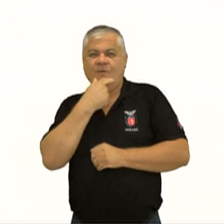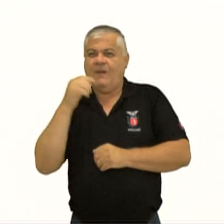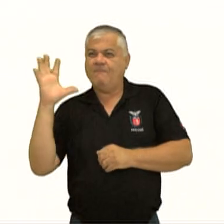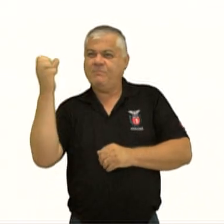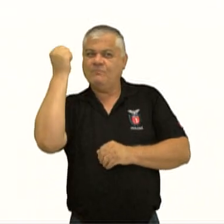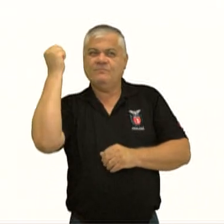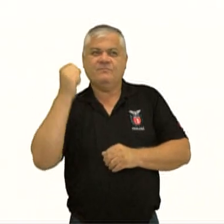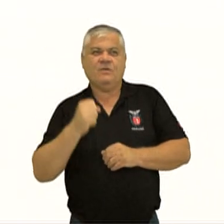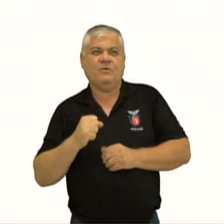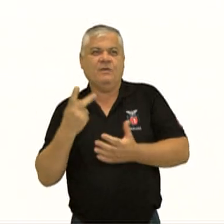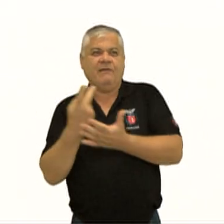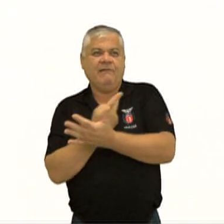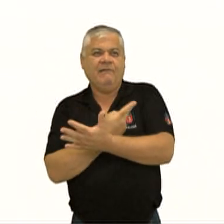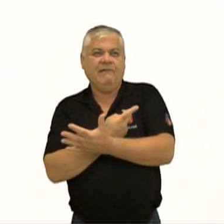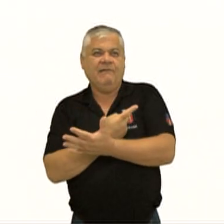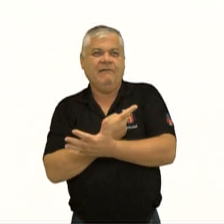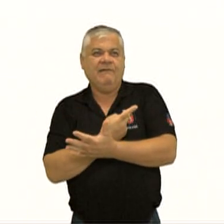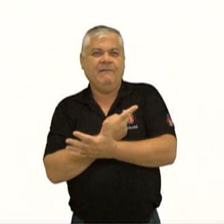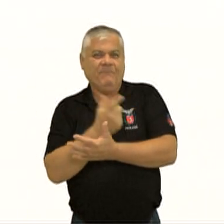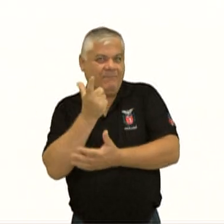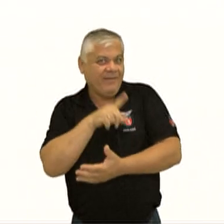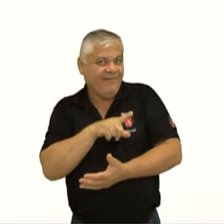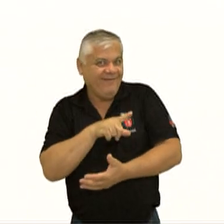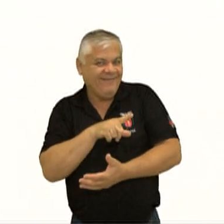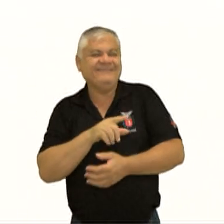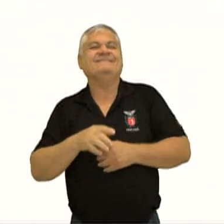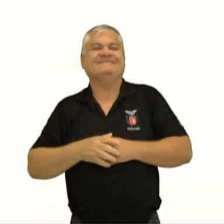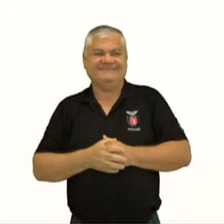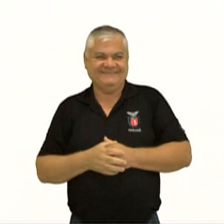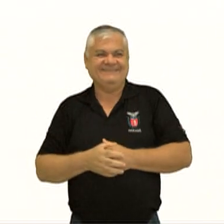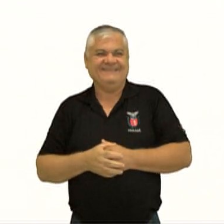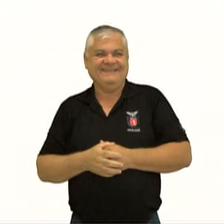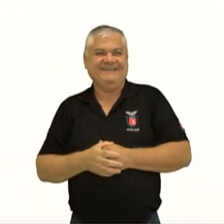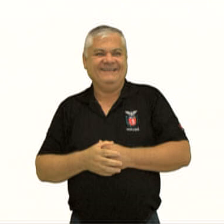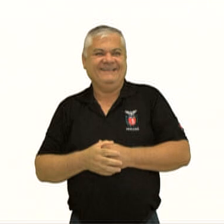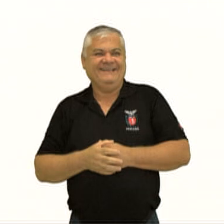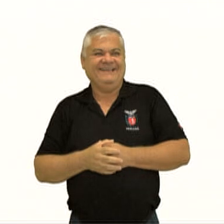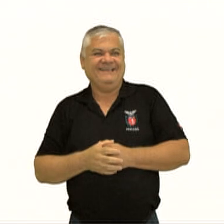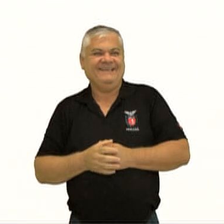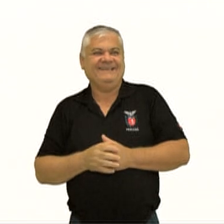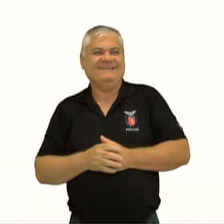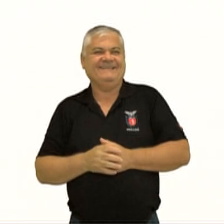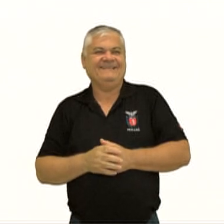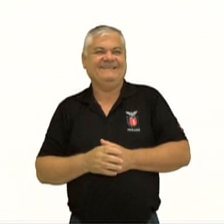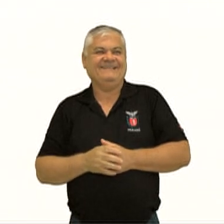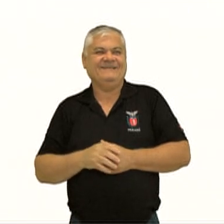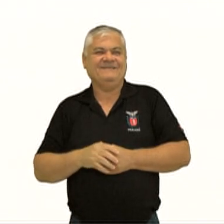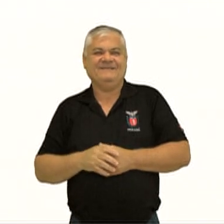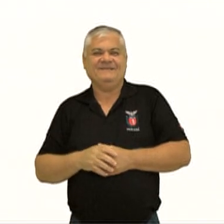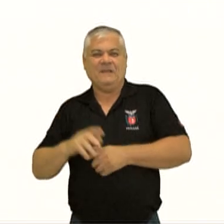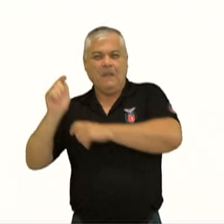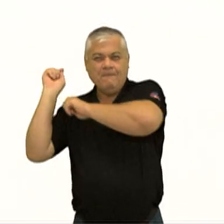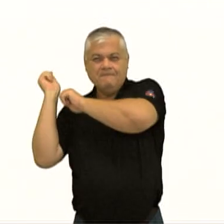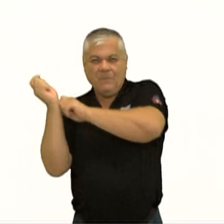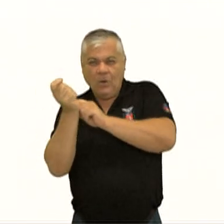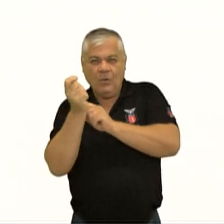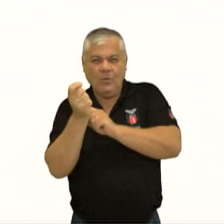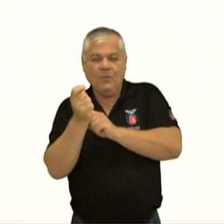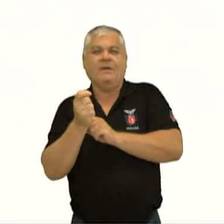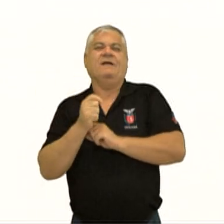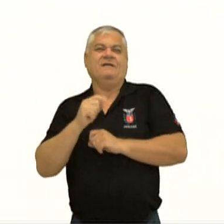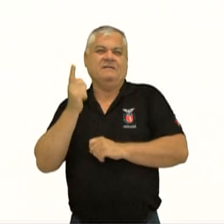ou não. Vamos lá. Não pega, né? Ele rebate e provavelmente vai sair para a corrida lá,